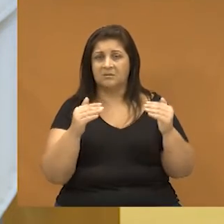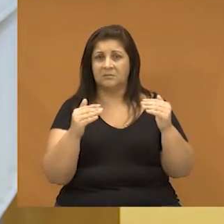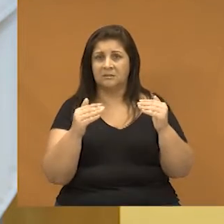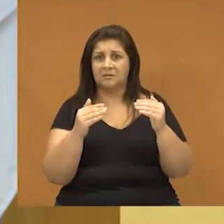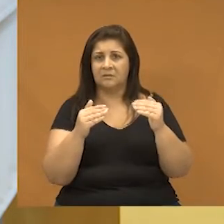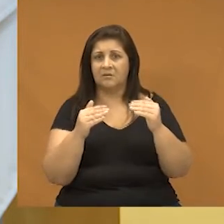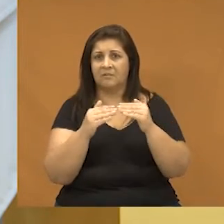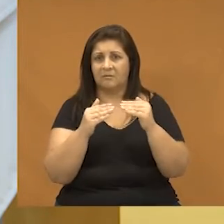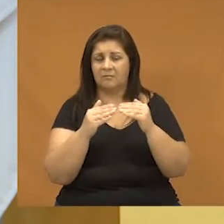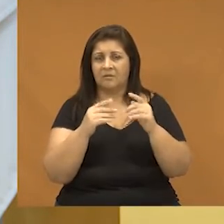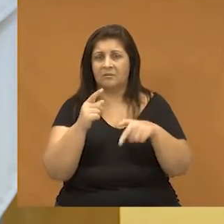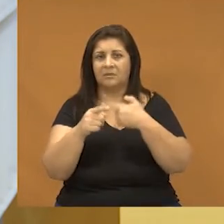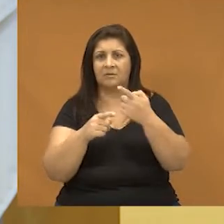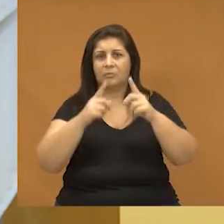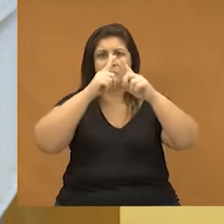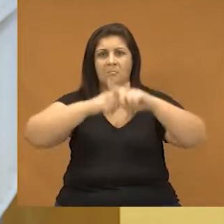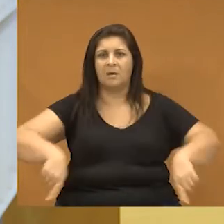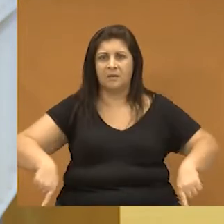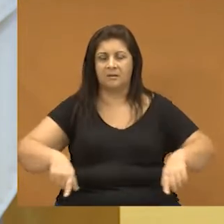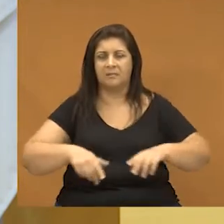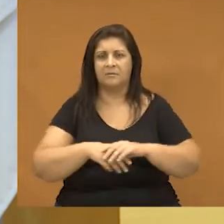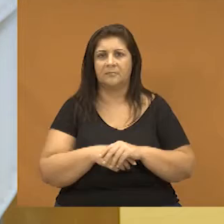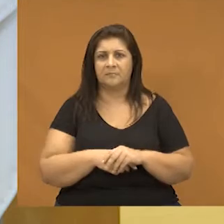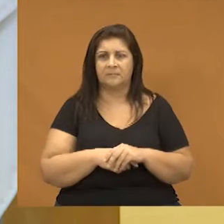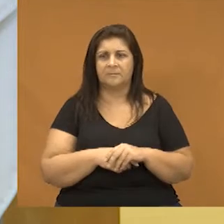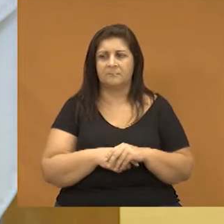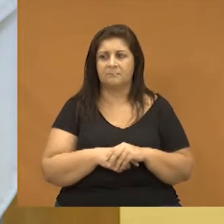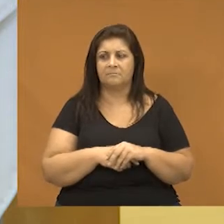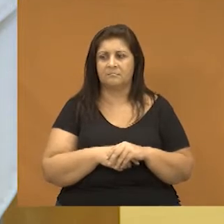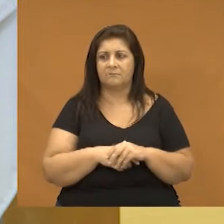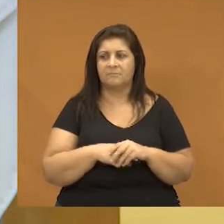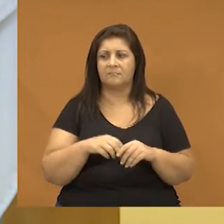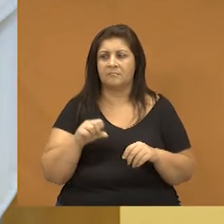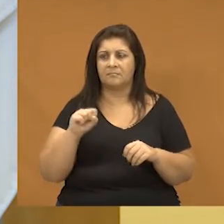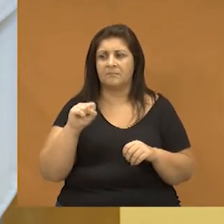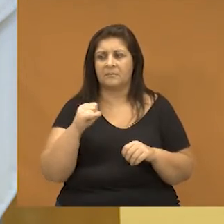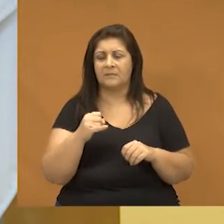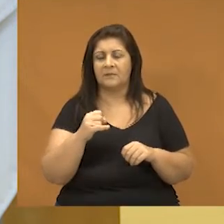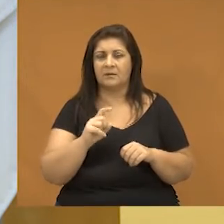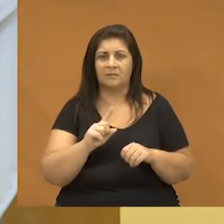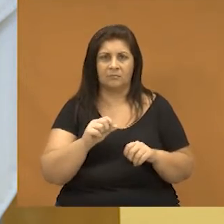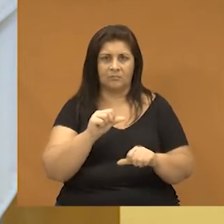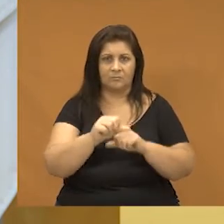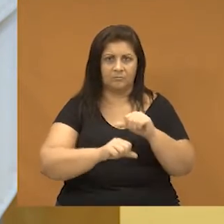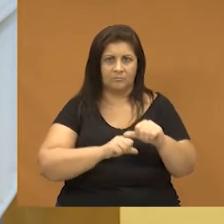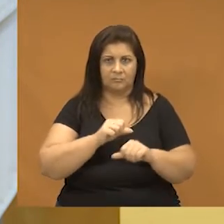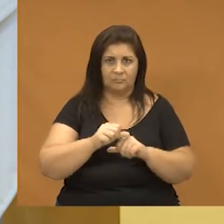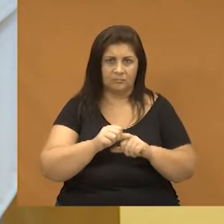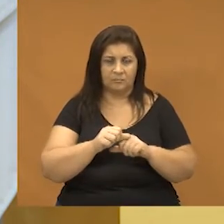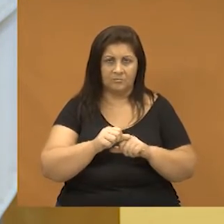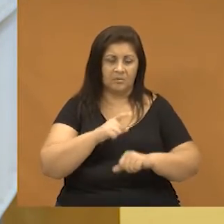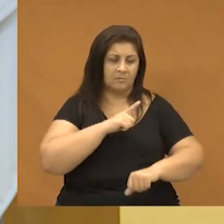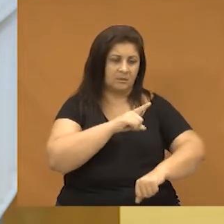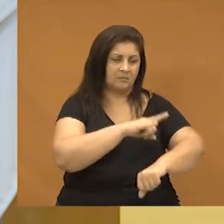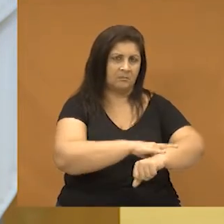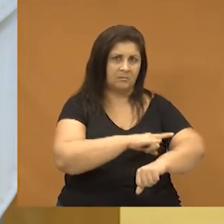foi barrado esse projeto, dizendo que estava alterando a atribuição da secretaria. Se não altera para pôr banheiro químico,